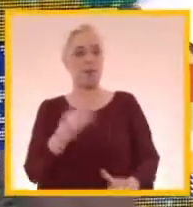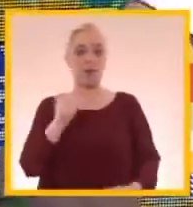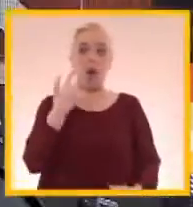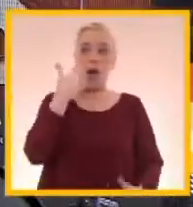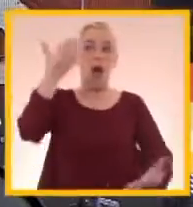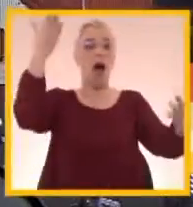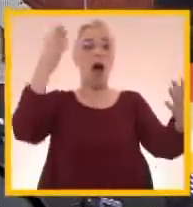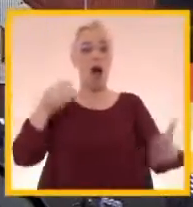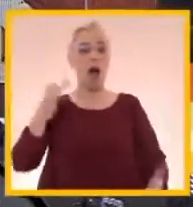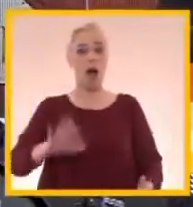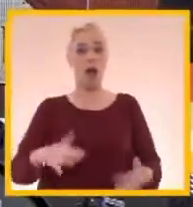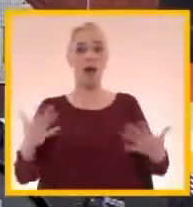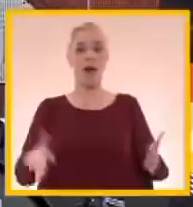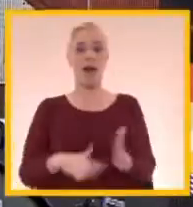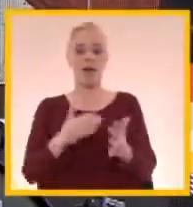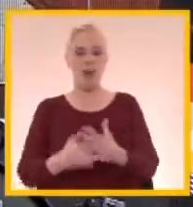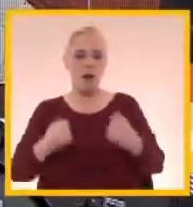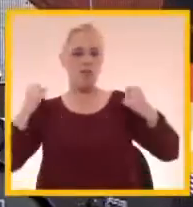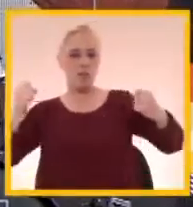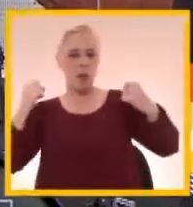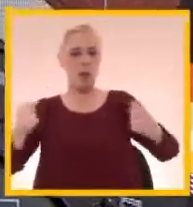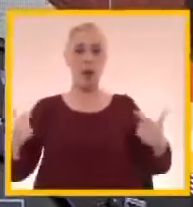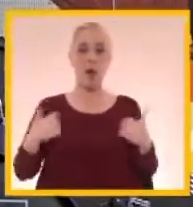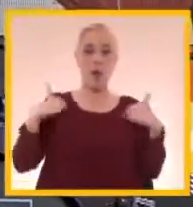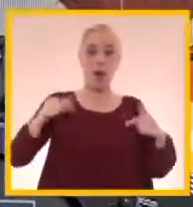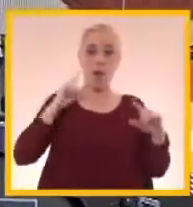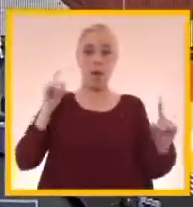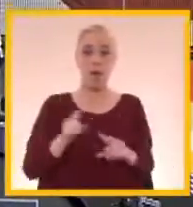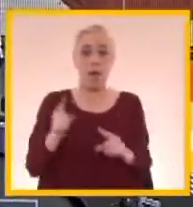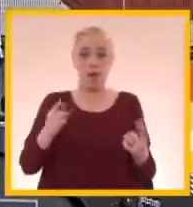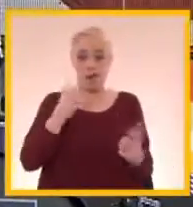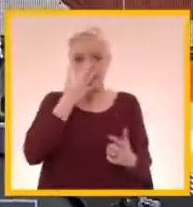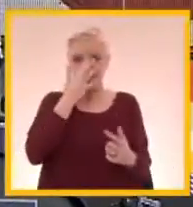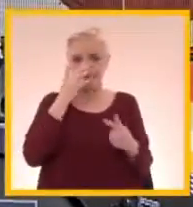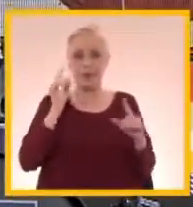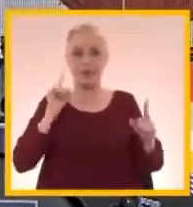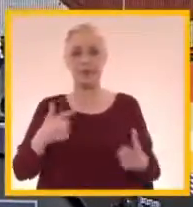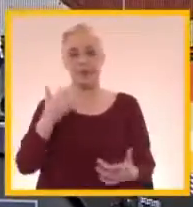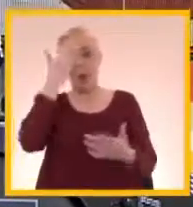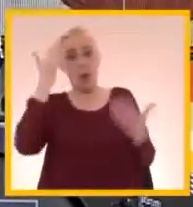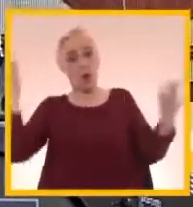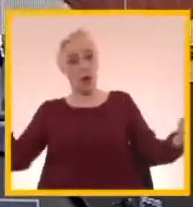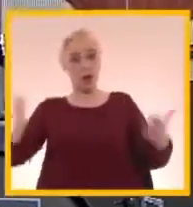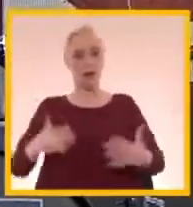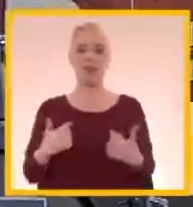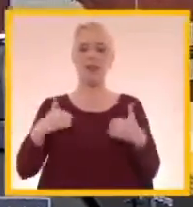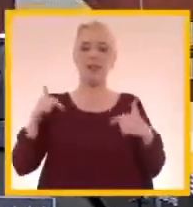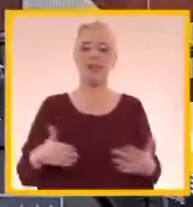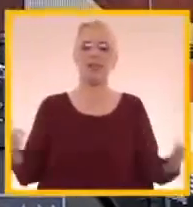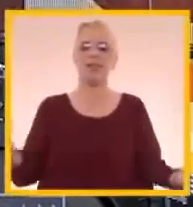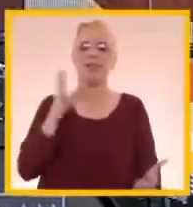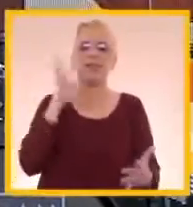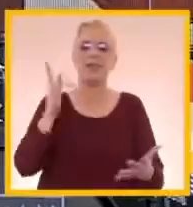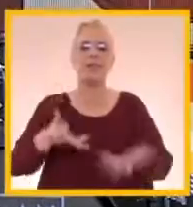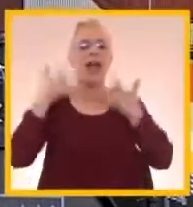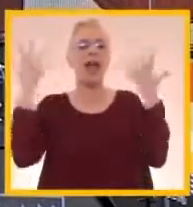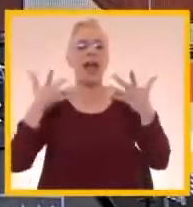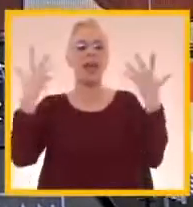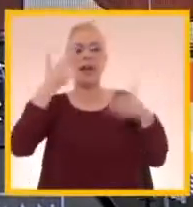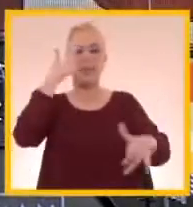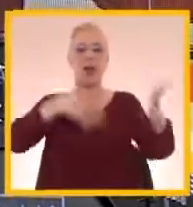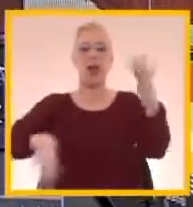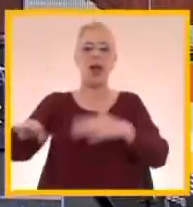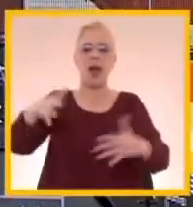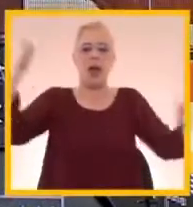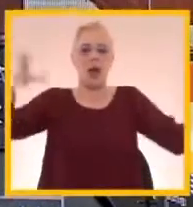Olha a SIC, claro. Sempre a moer, sempre a bombar. E eu com esta música, com este shuffle porreiro, eu acho, estamos aqui para tentar animar toda esta